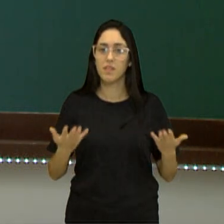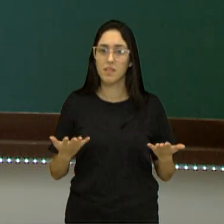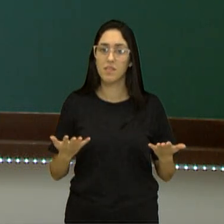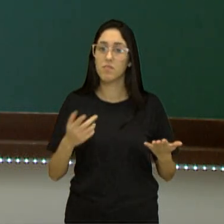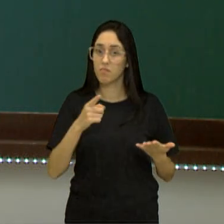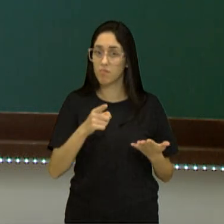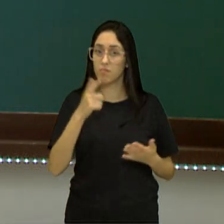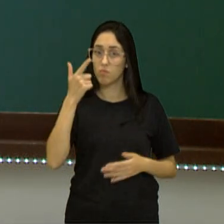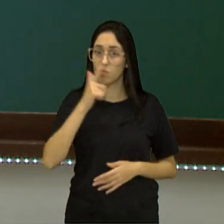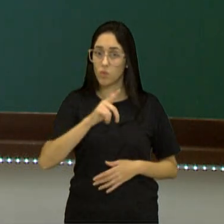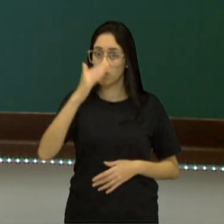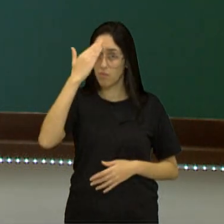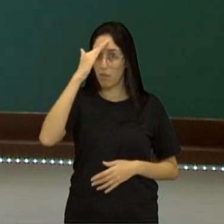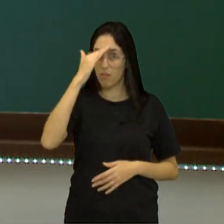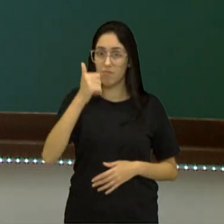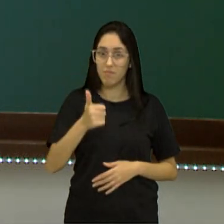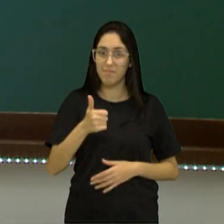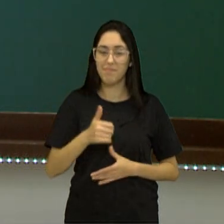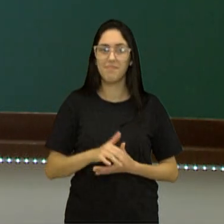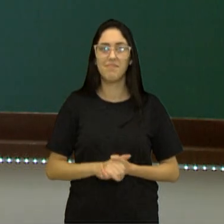agora? Vamos lá, então.